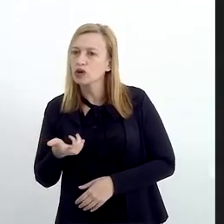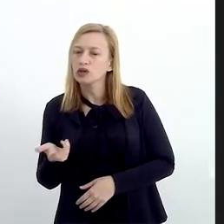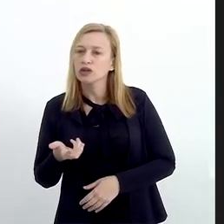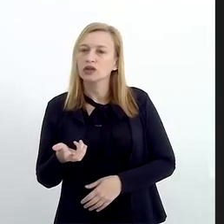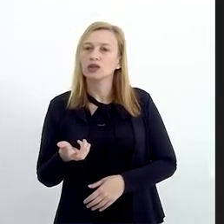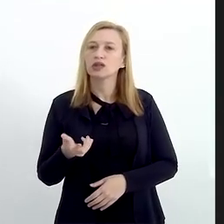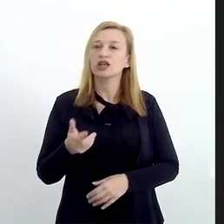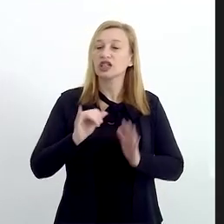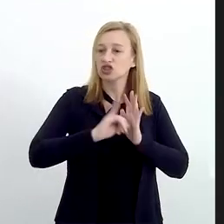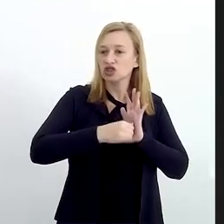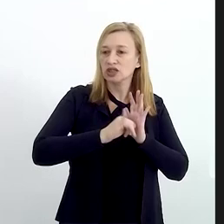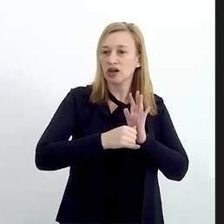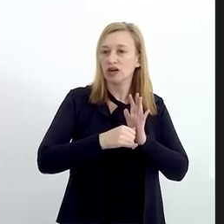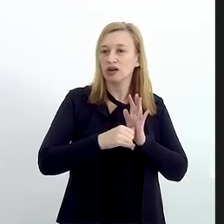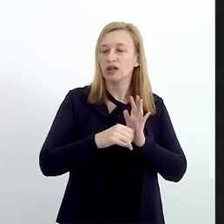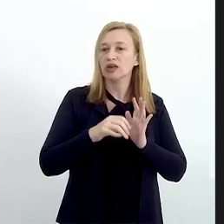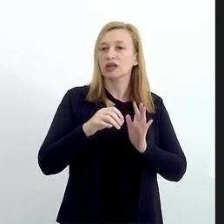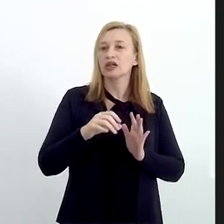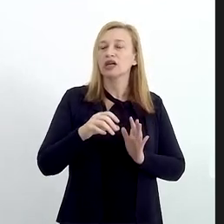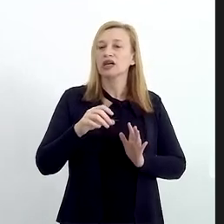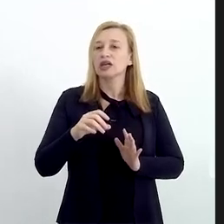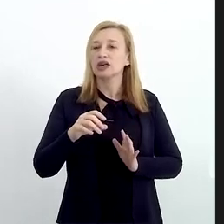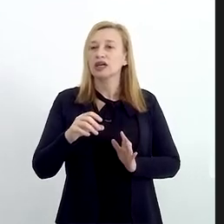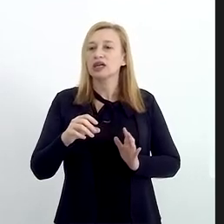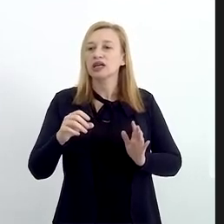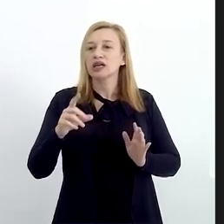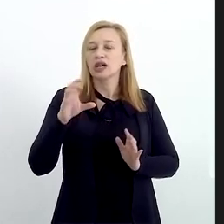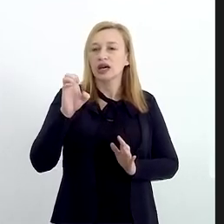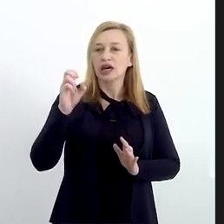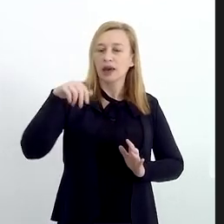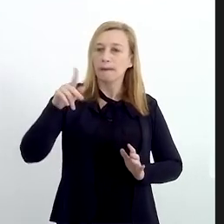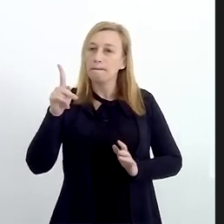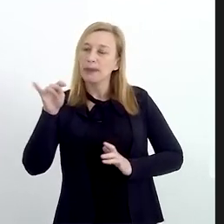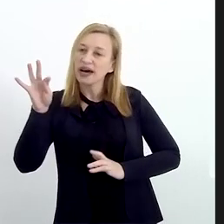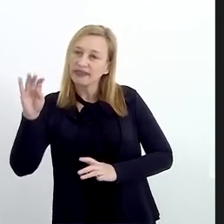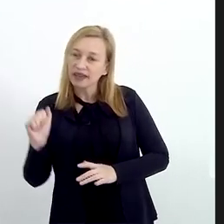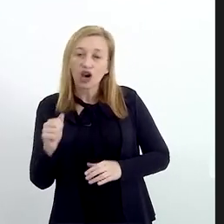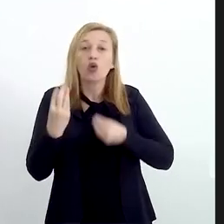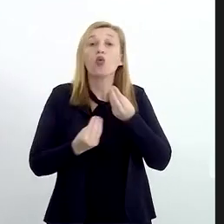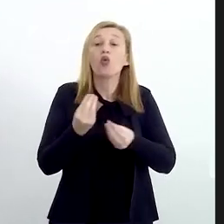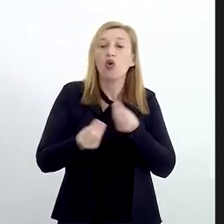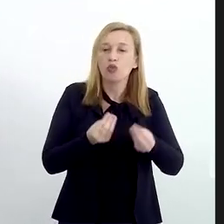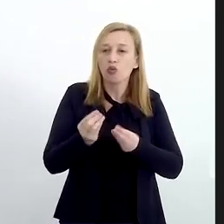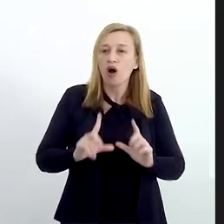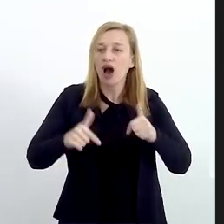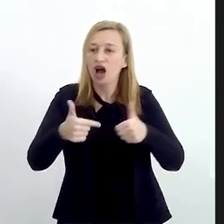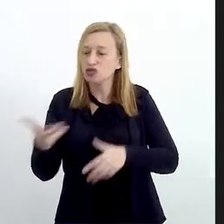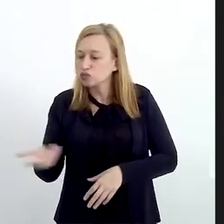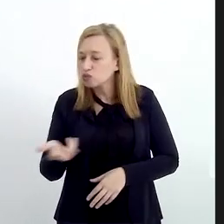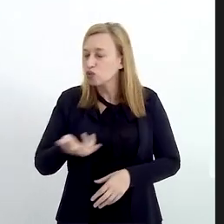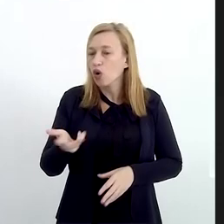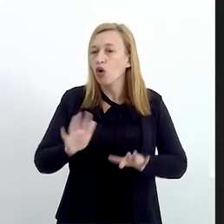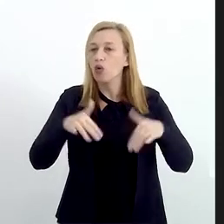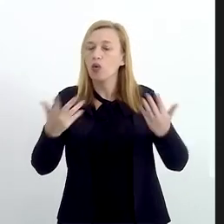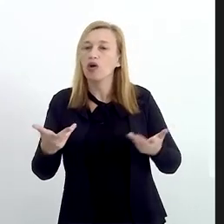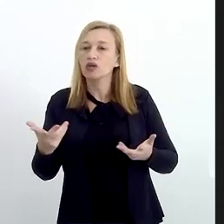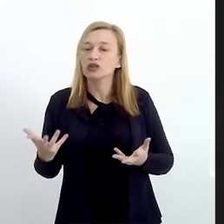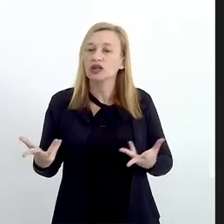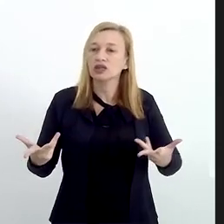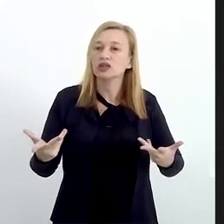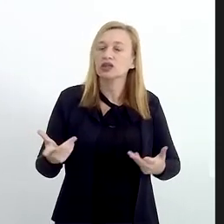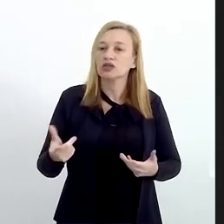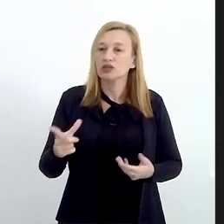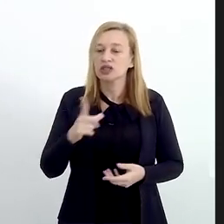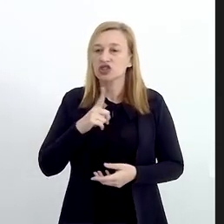peneiradas né a peso comprou o edital recente do SEBRAE chamado impacta como é que funciona esse programa de aceleração e quais são os